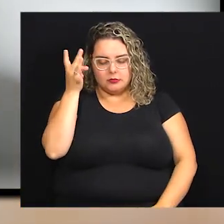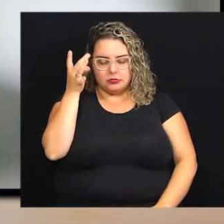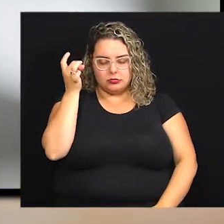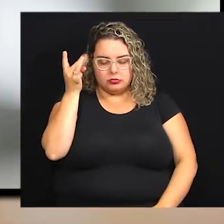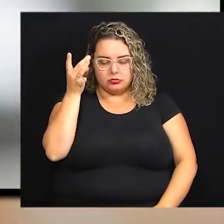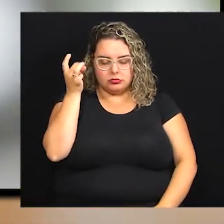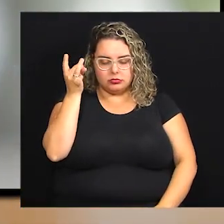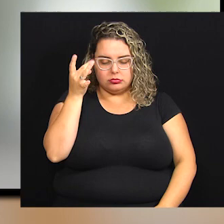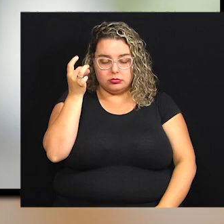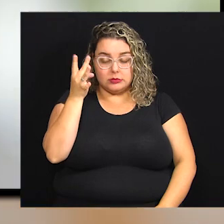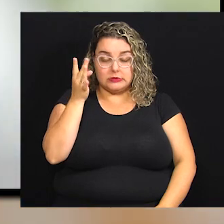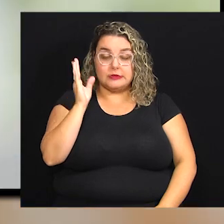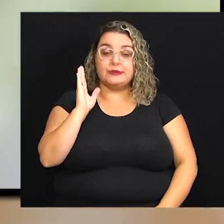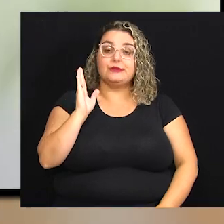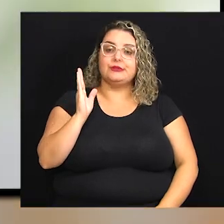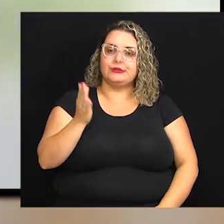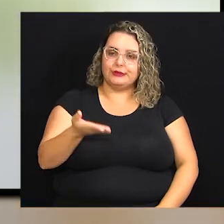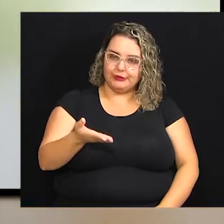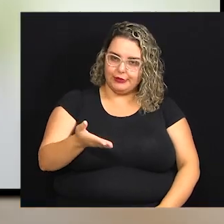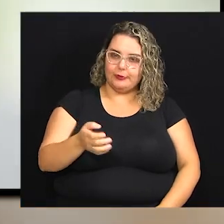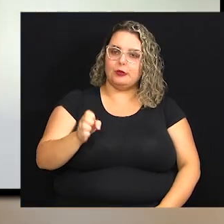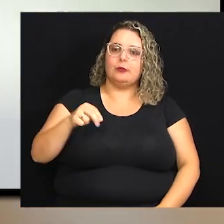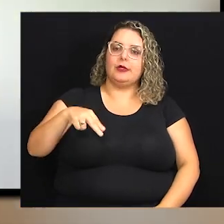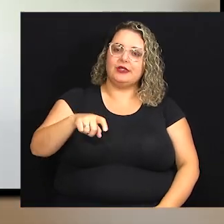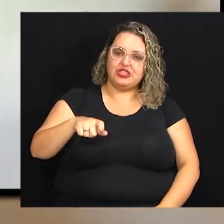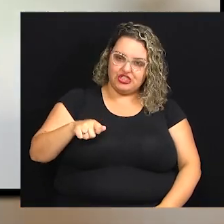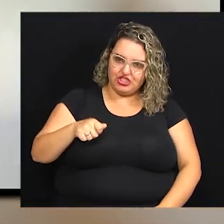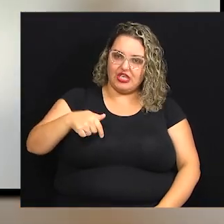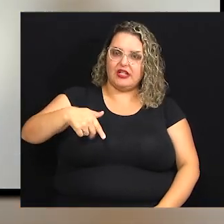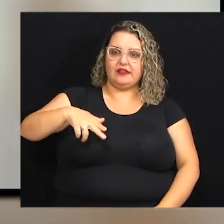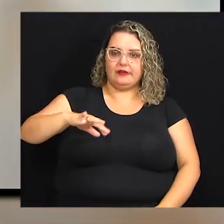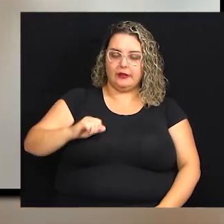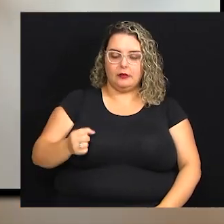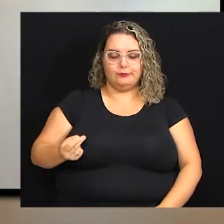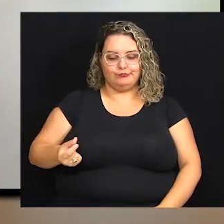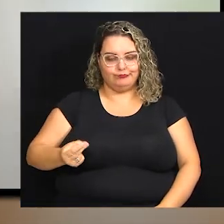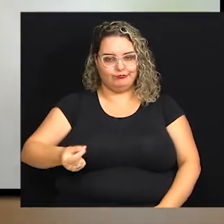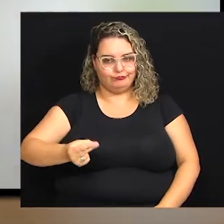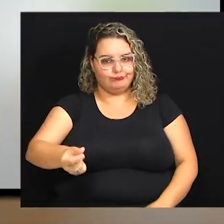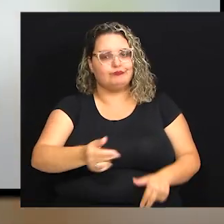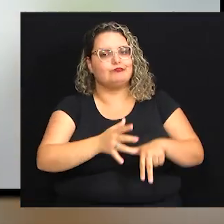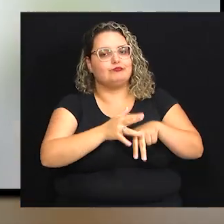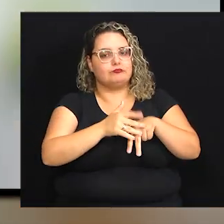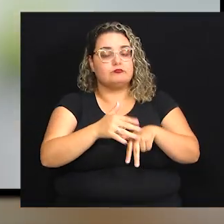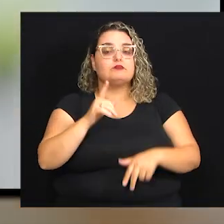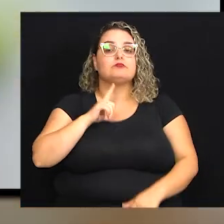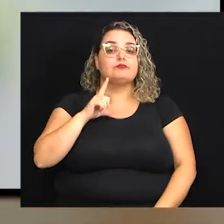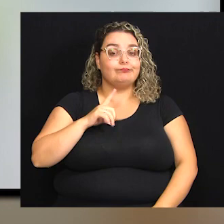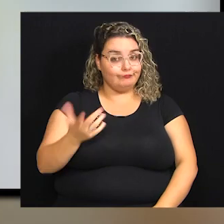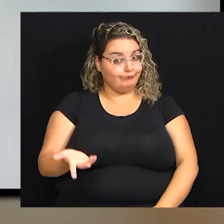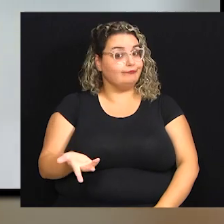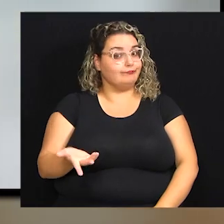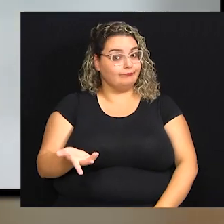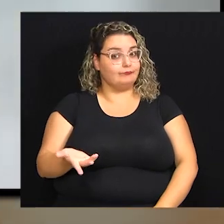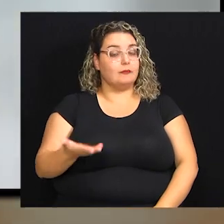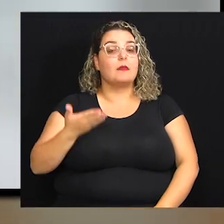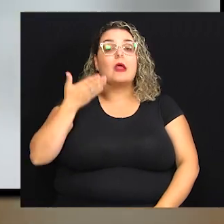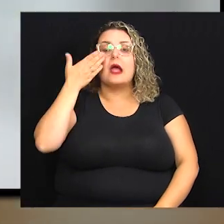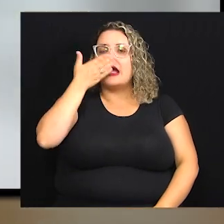cabeça, e já dá um gatilho para uma enxaqueca a longo prazo para pacientes que têm.